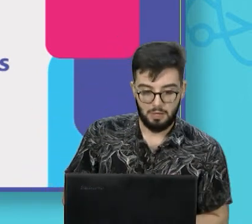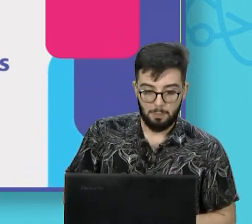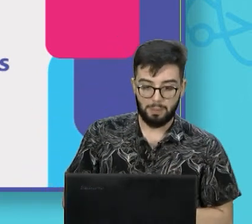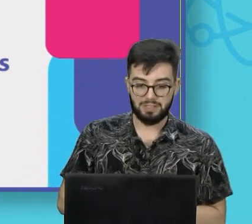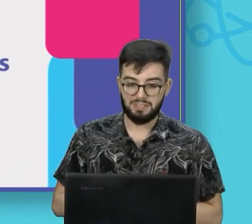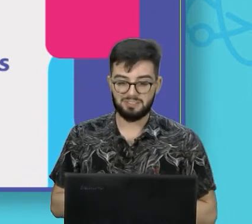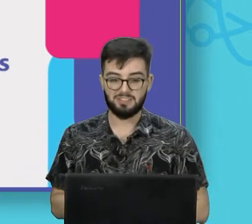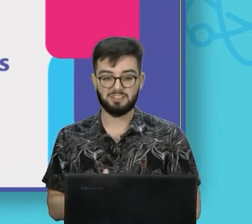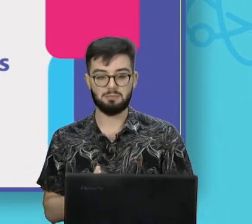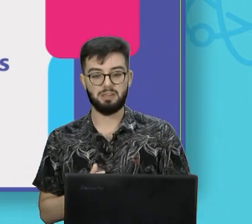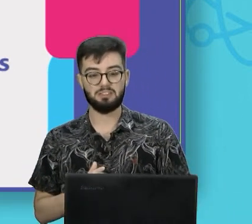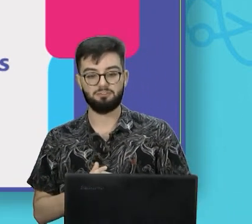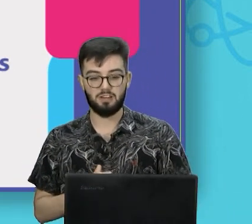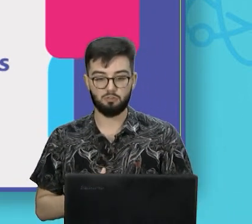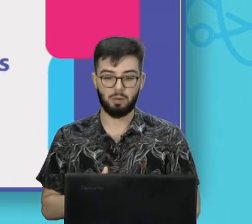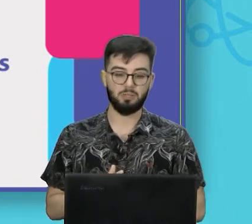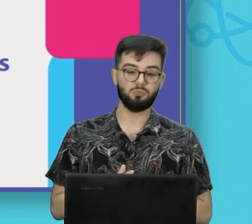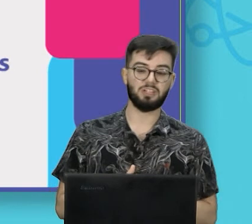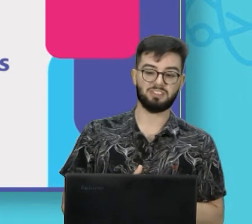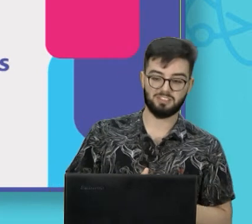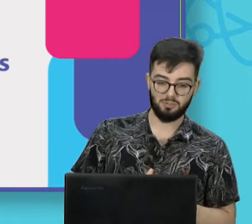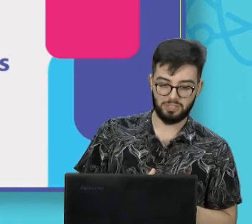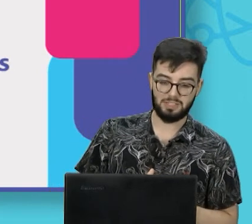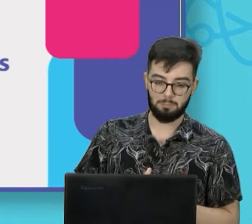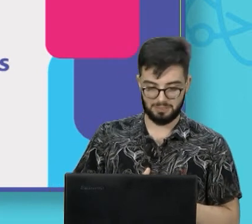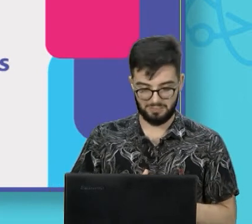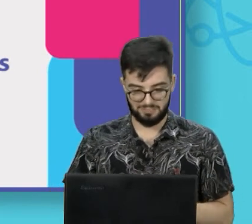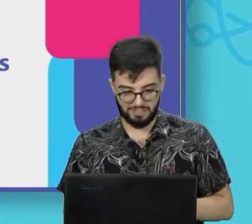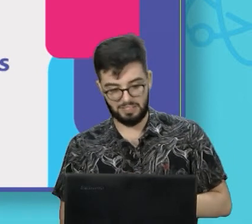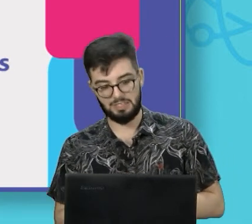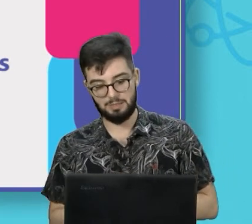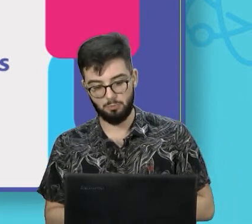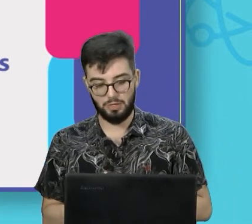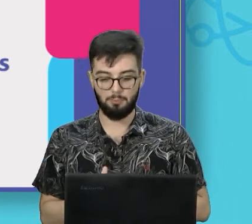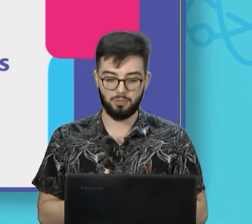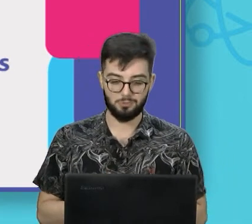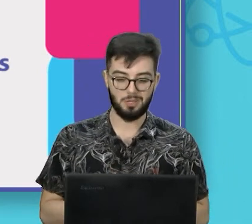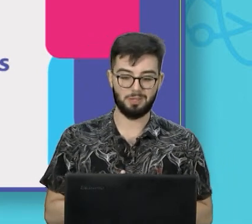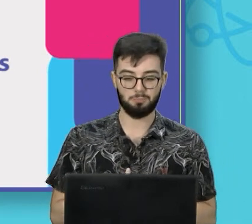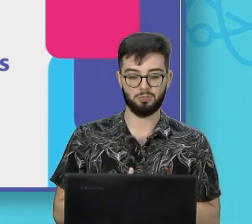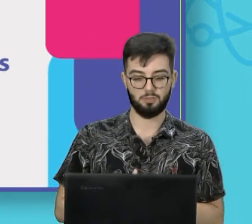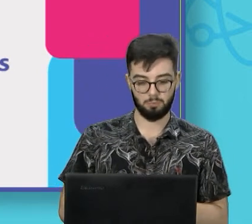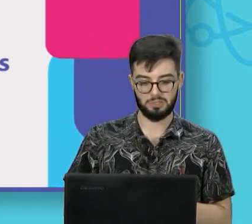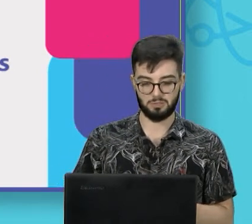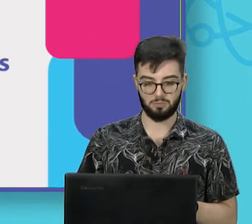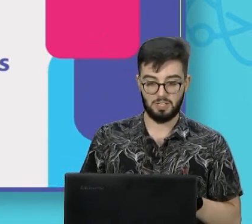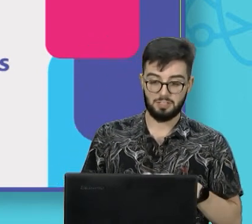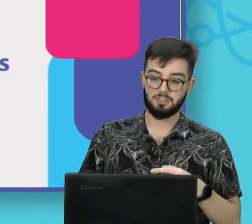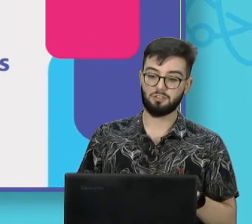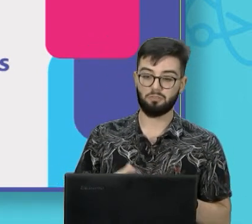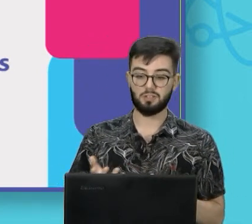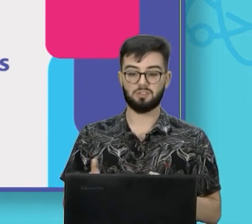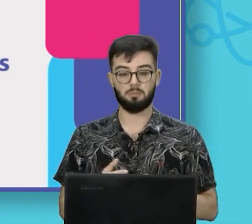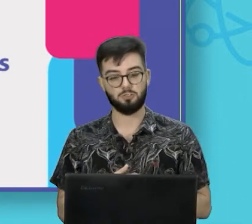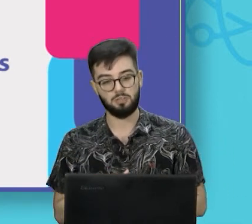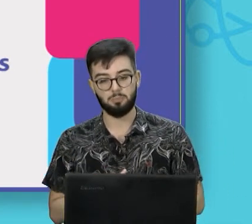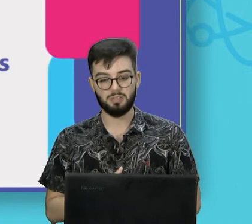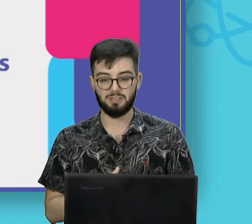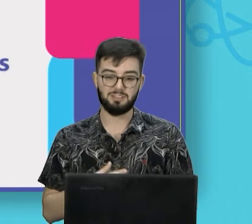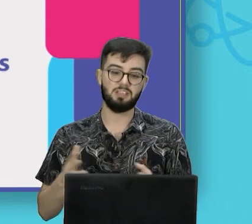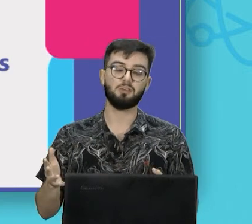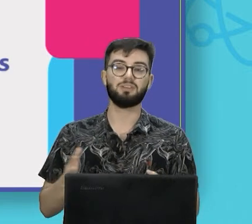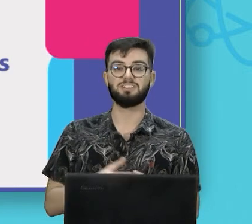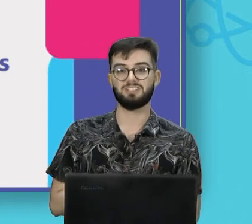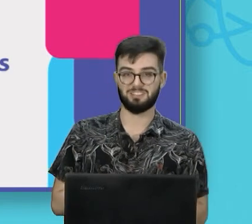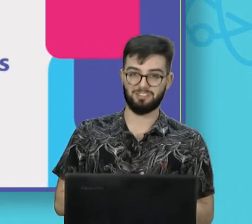o imperador para que incessantemente vele sobre a manutenção na independência Equilíbrio e Harmonia dos demais poderes políticos dissolvendo as